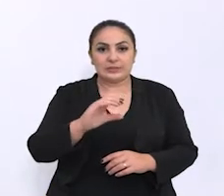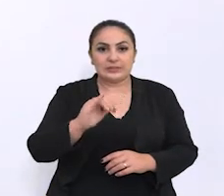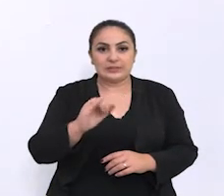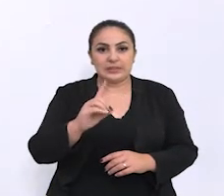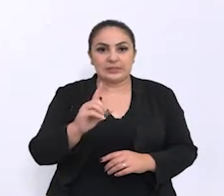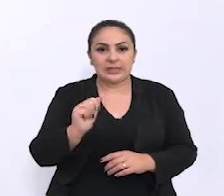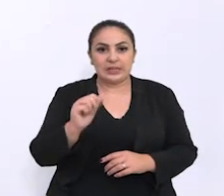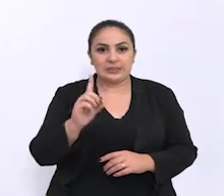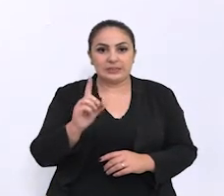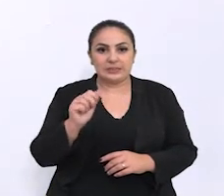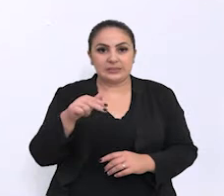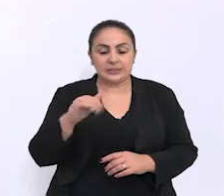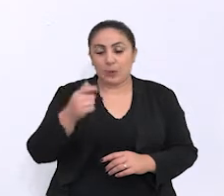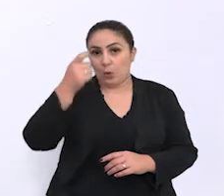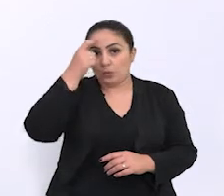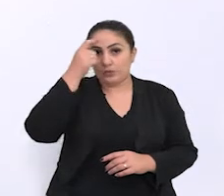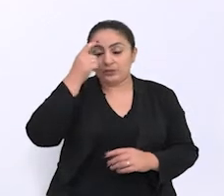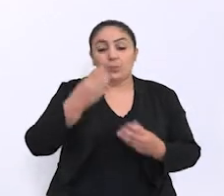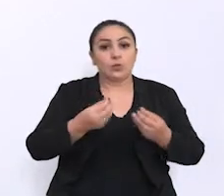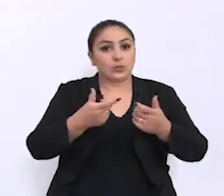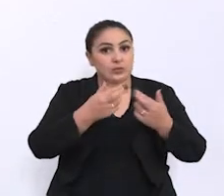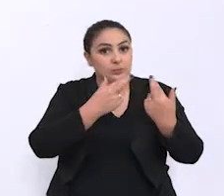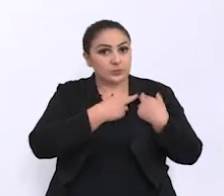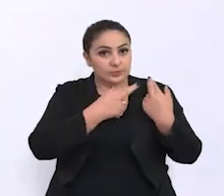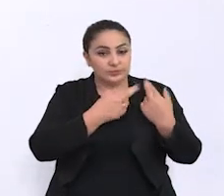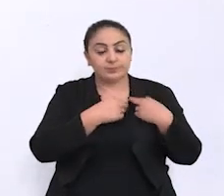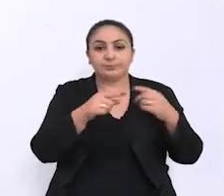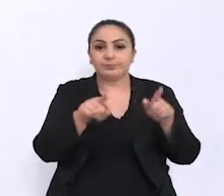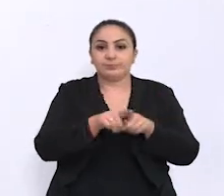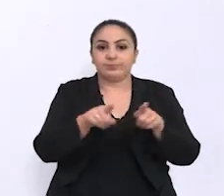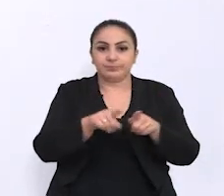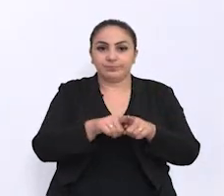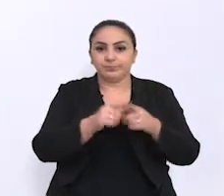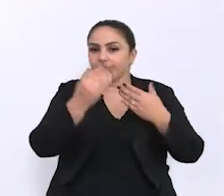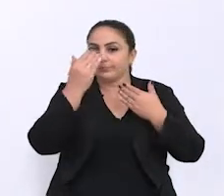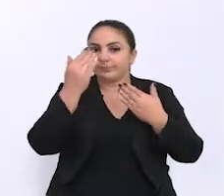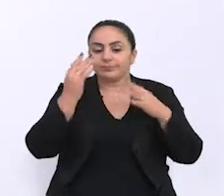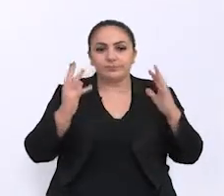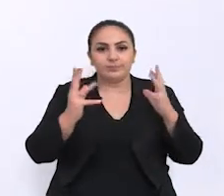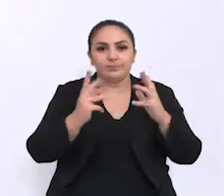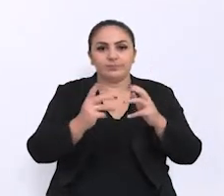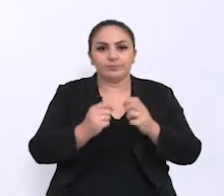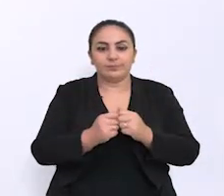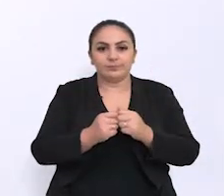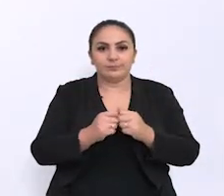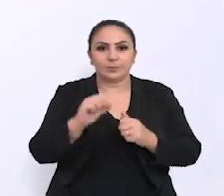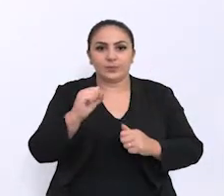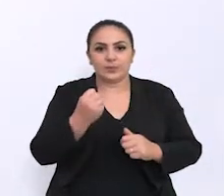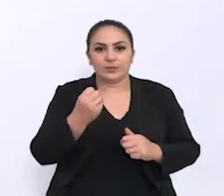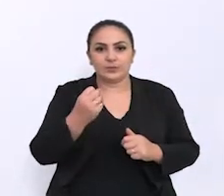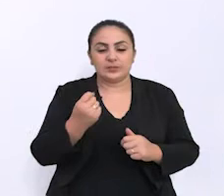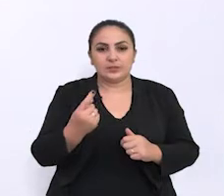tendo consciência que é uma grande responsabilidade e gratidão. Gratidão aos